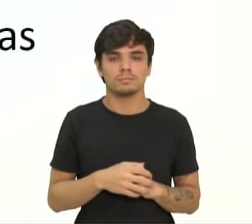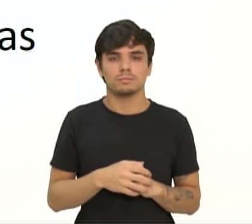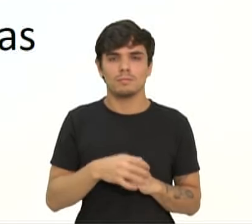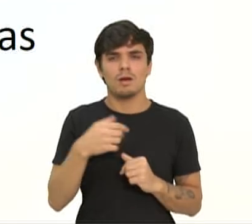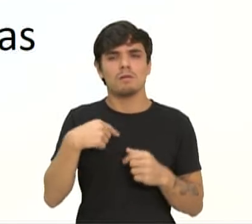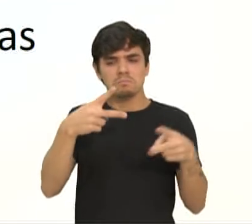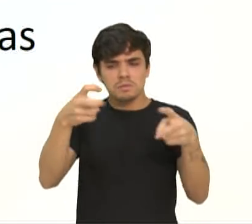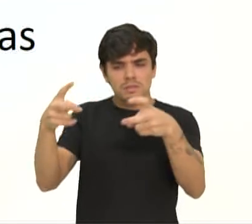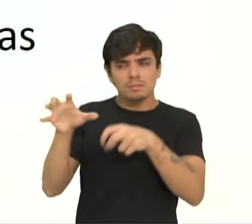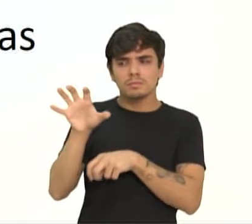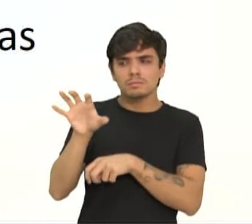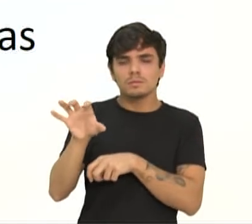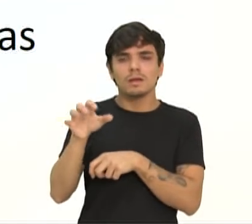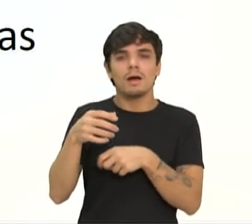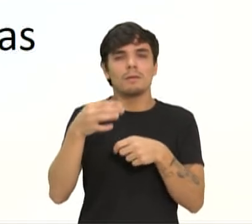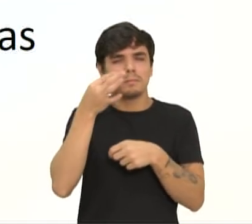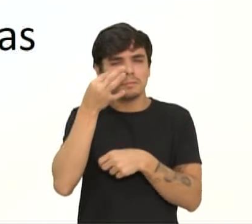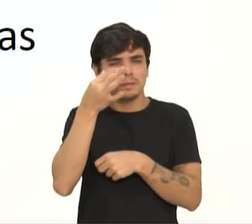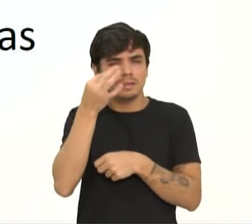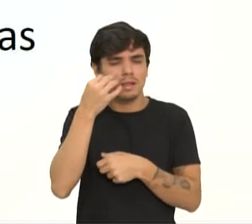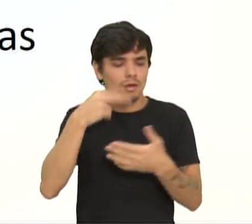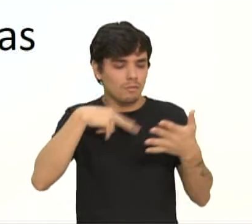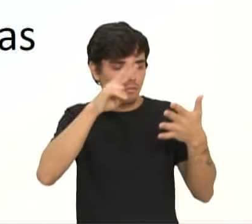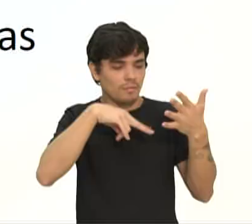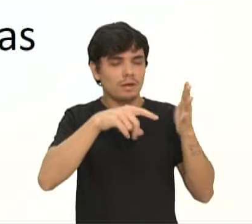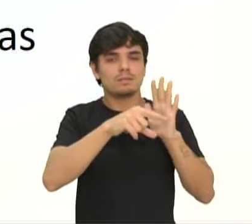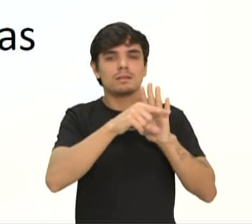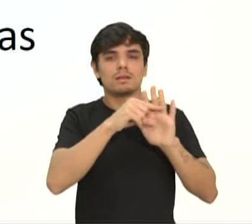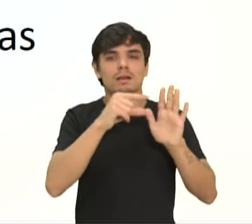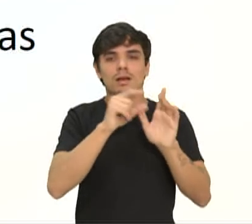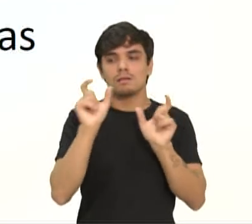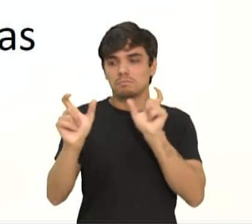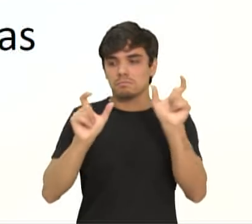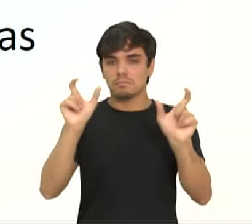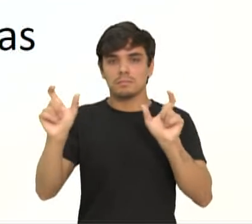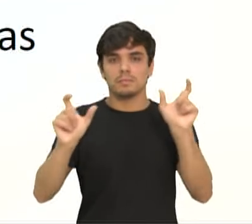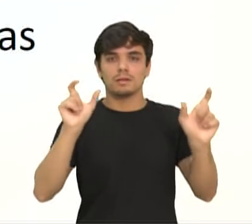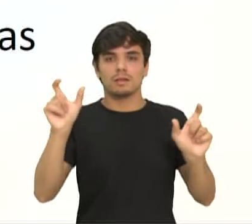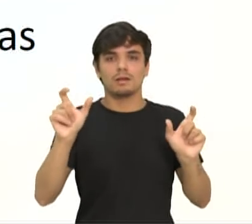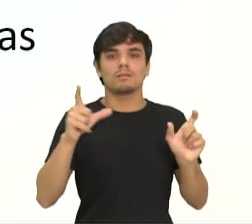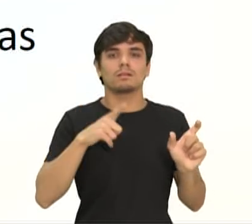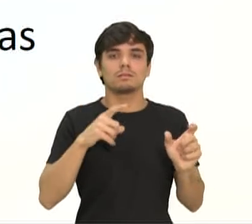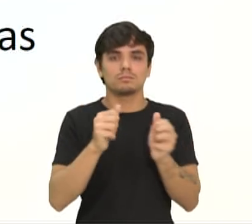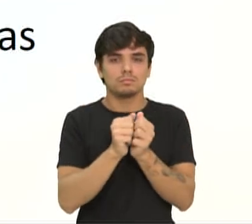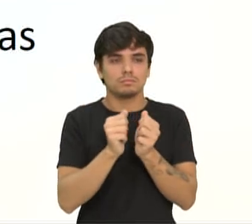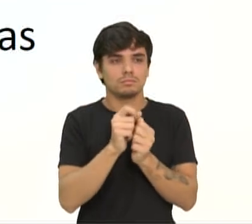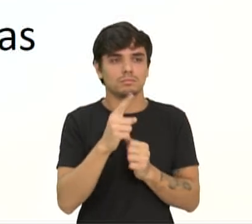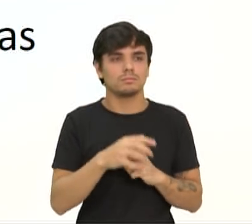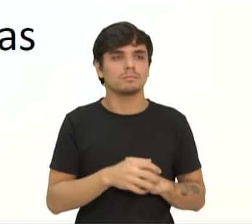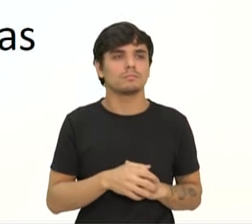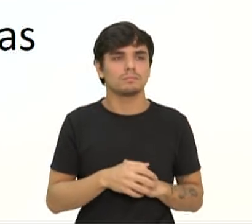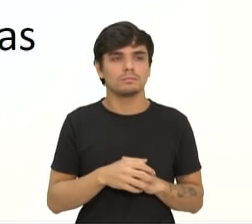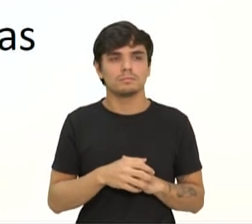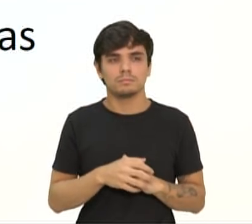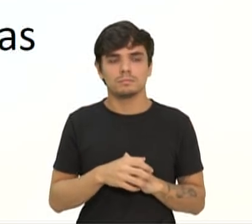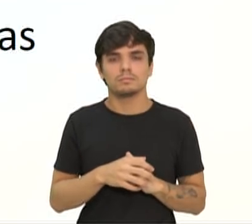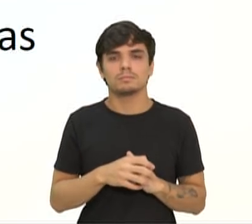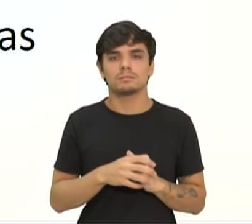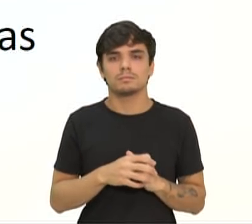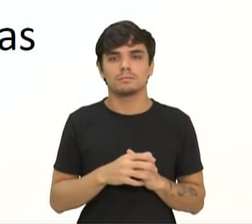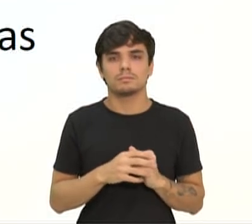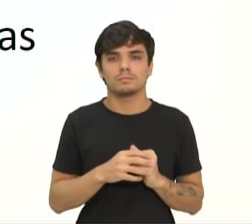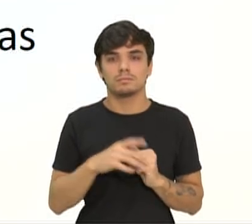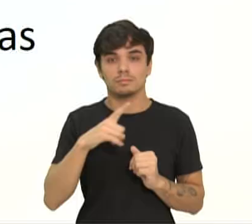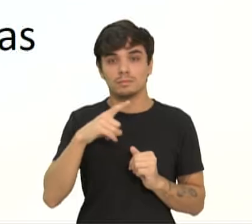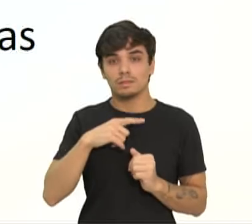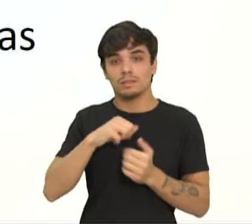preste atenção. Vou fazer a leitura com você dessas palavras que estão nesse conjunto. E teremos esse exercício número 7